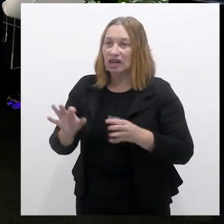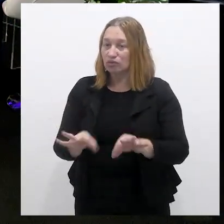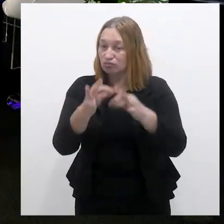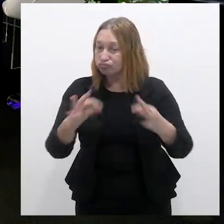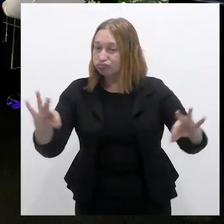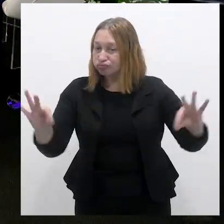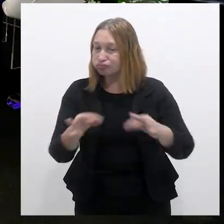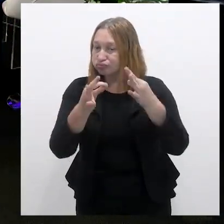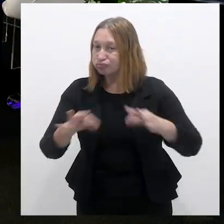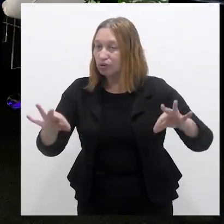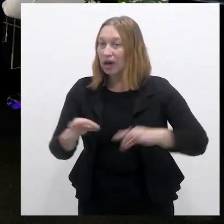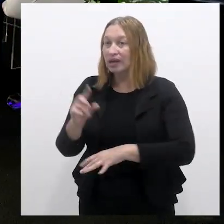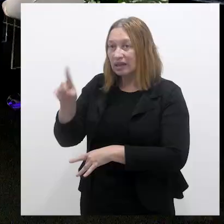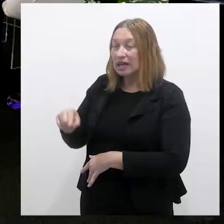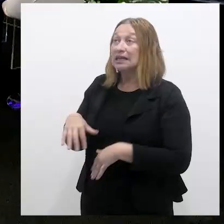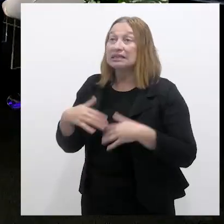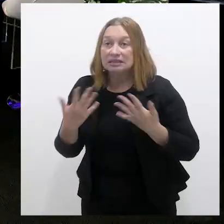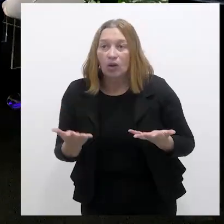isso? Então,